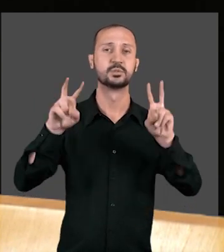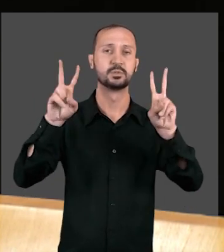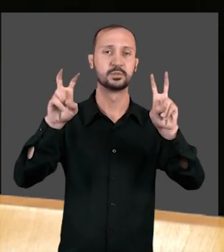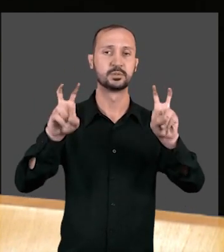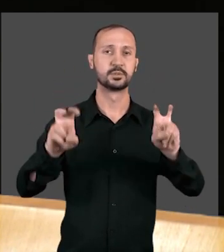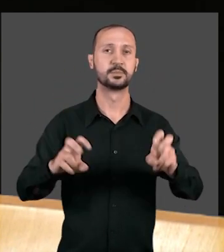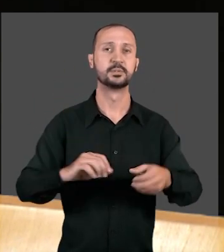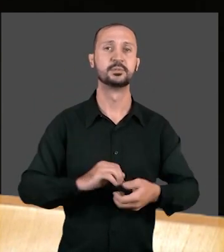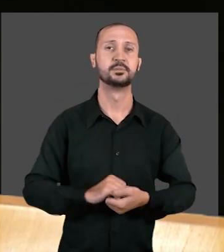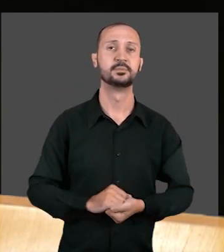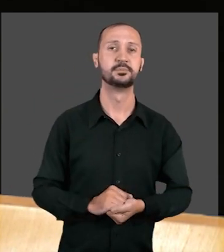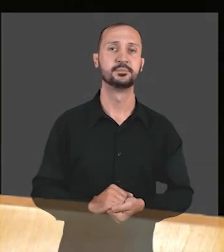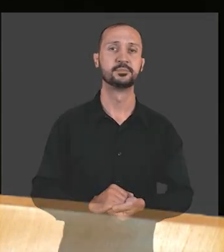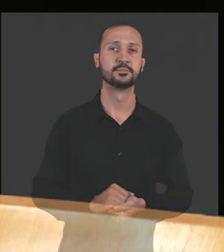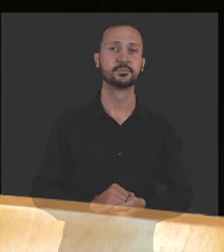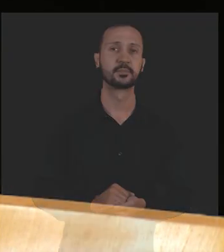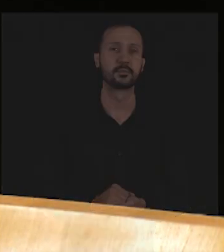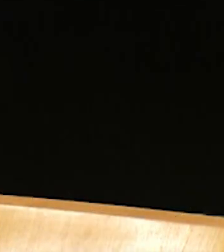temas.